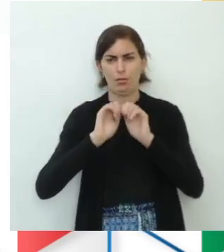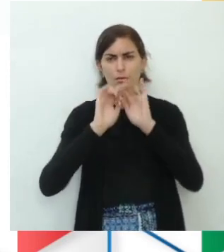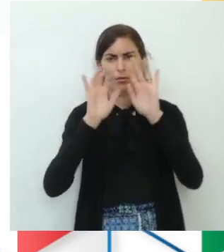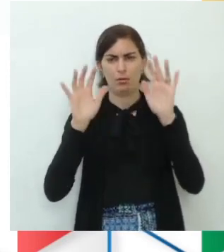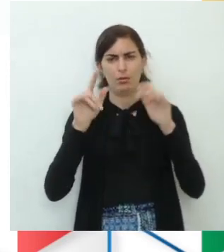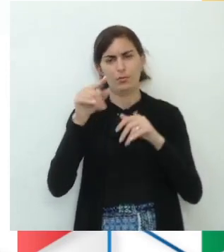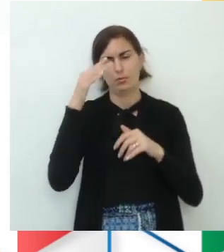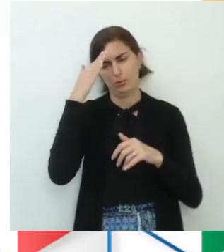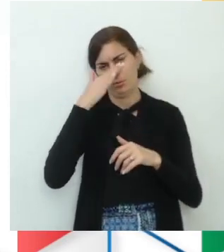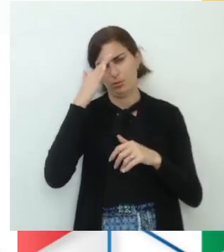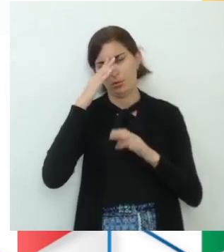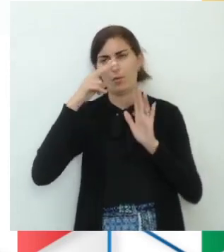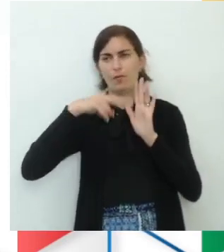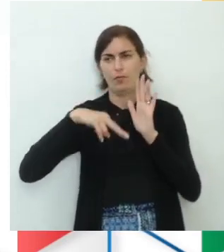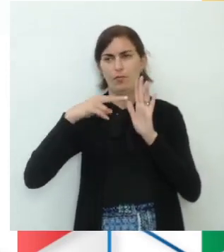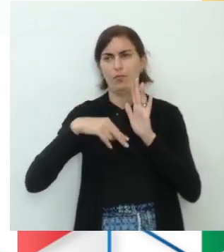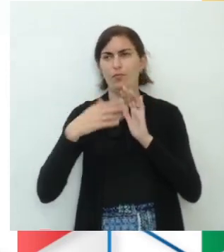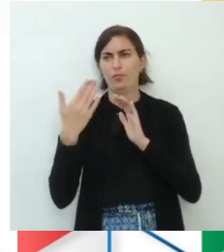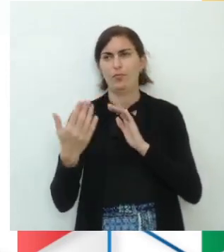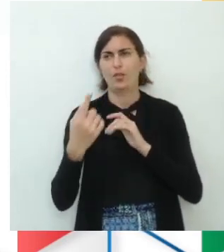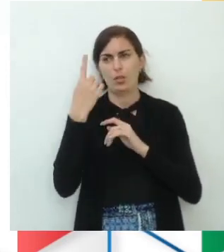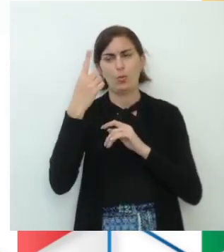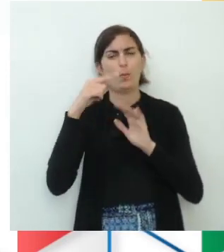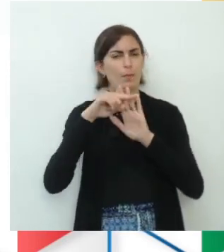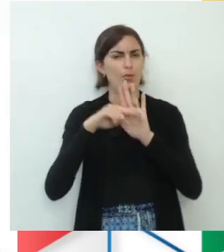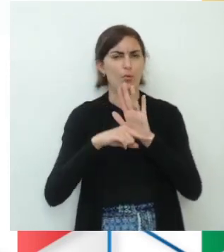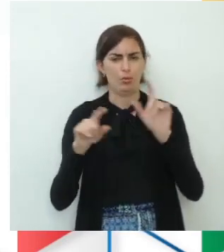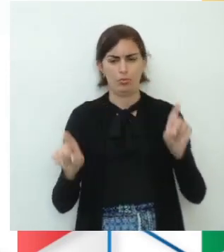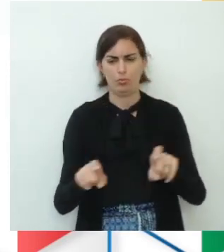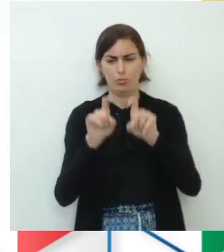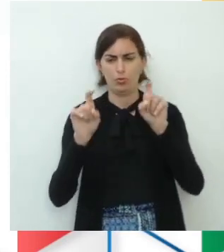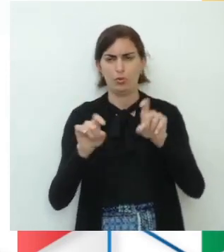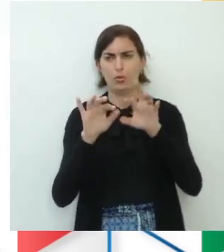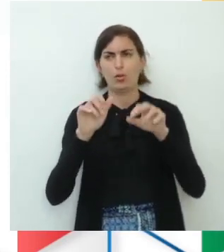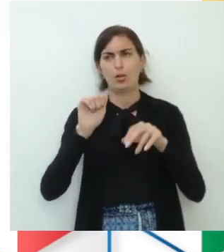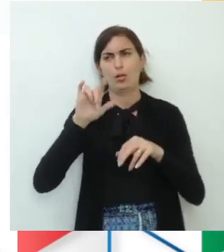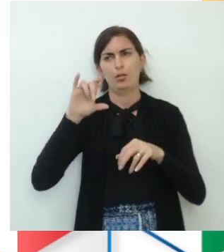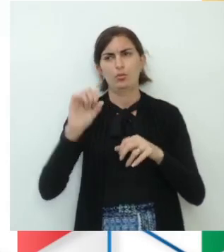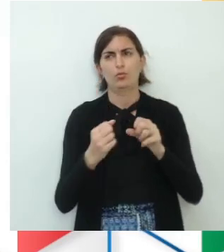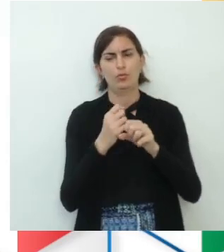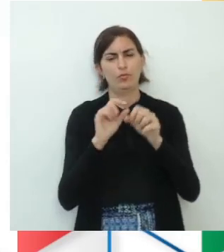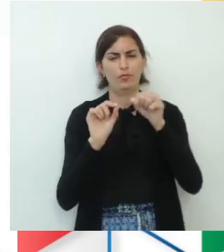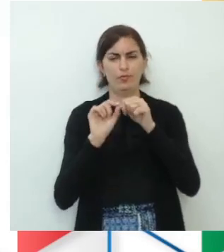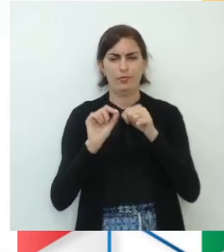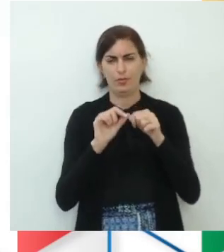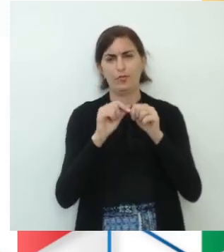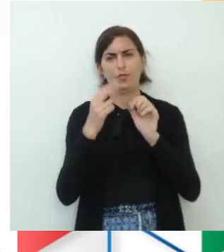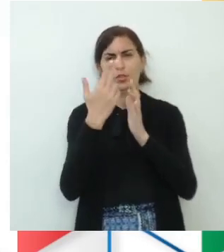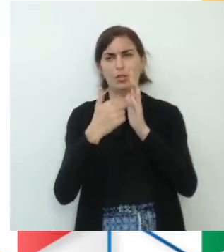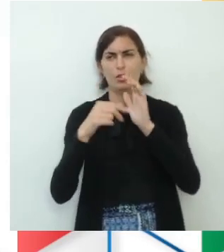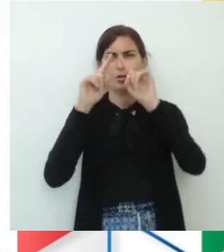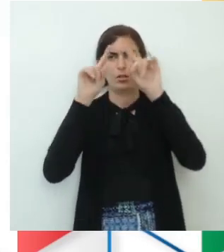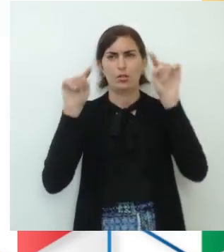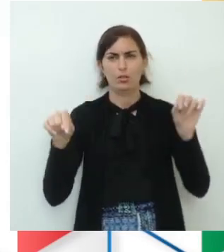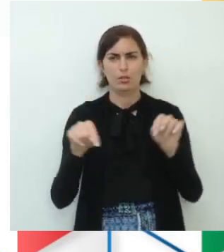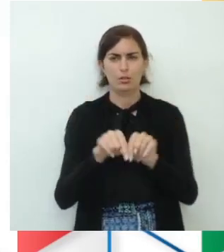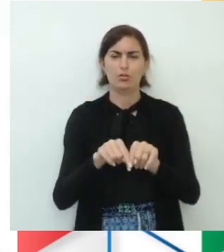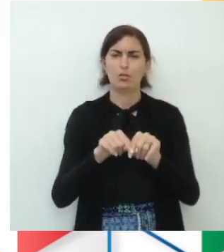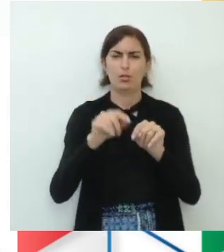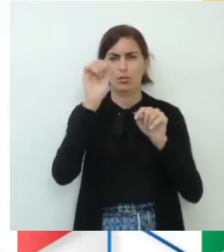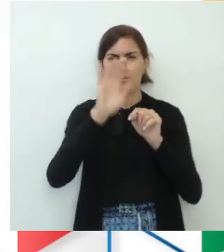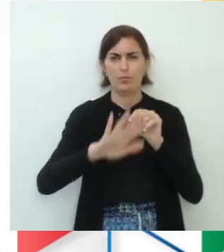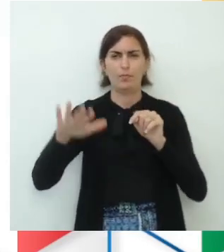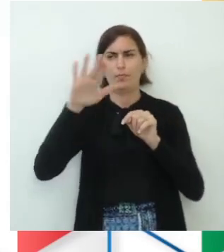que você entendeu, eu vou ler lá para você, tá? Um programador de computador, o Alisson, construiu a figura de um triângulo no plano cartesiano. Depois,